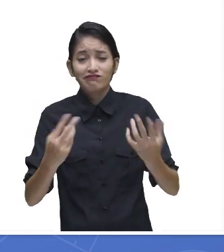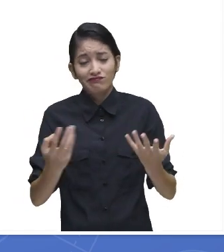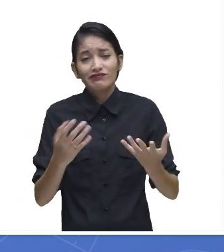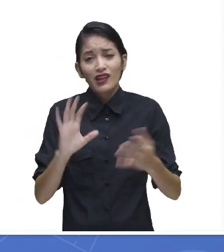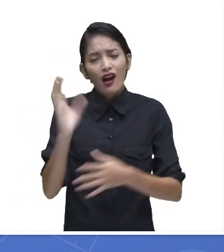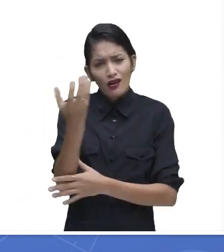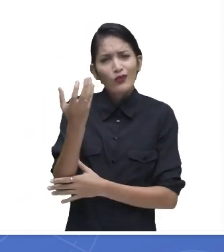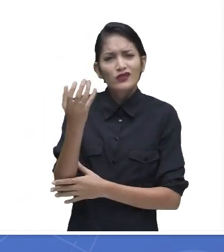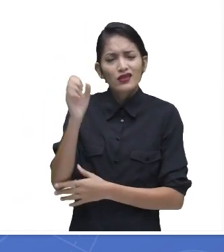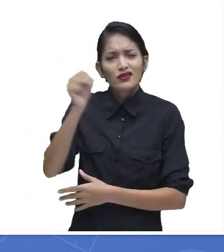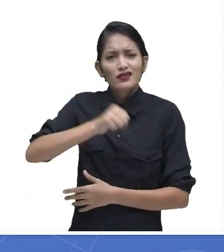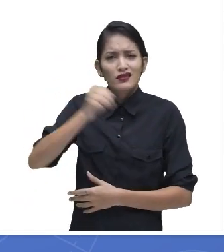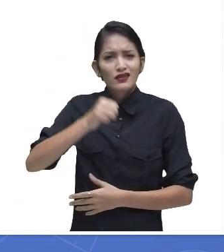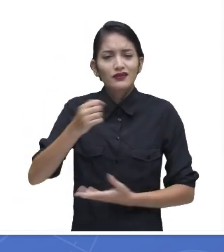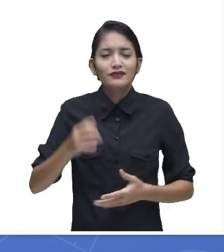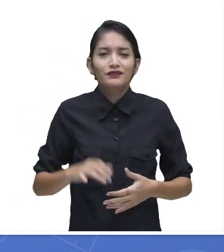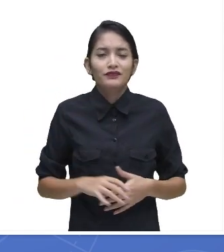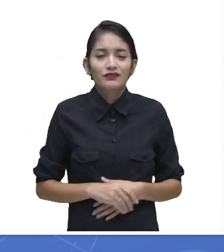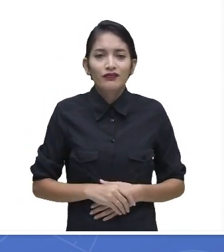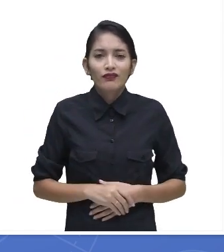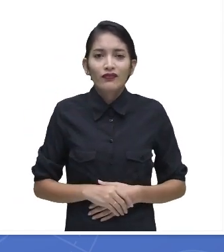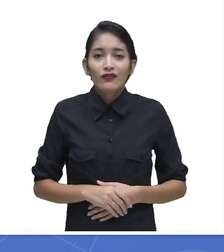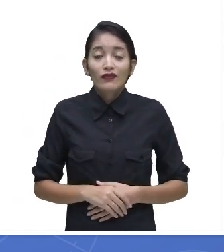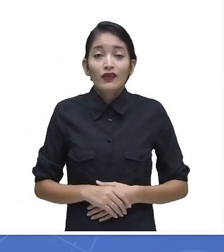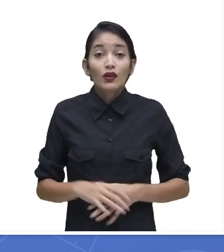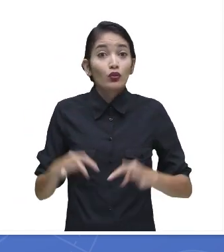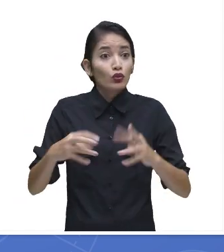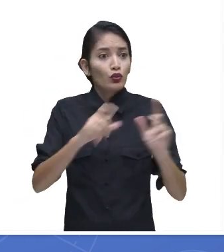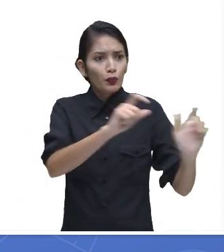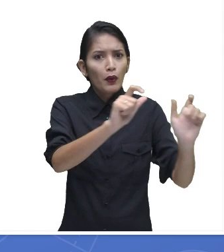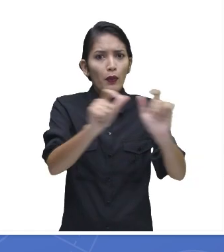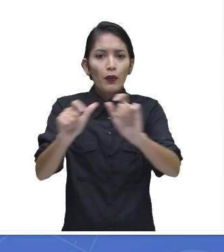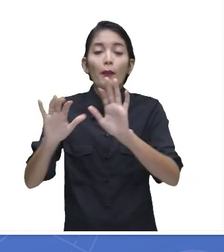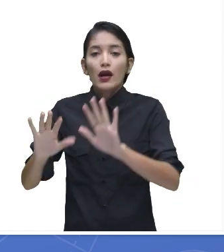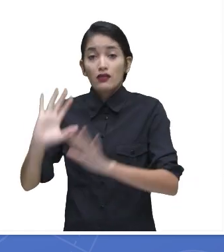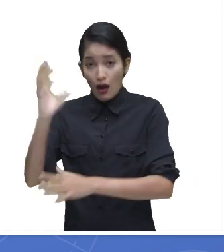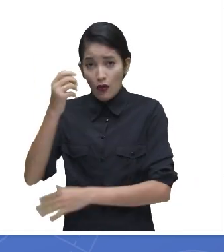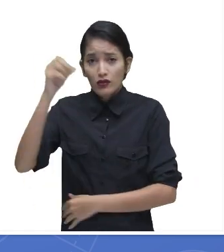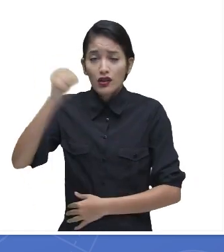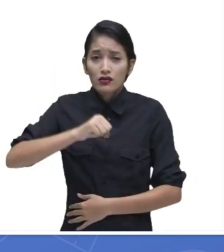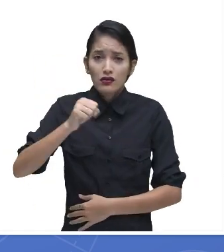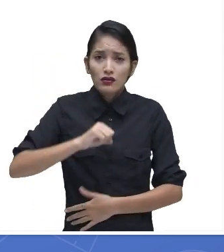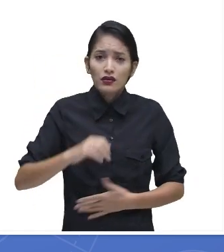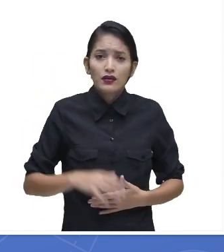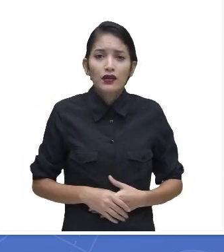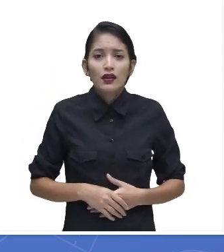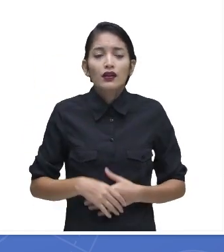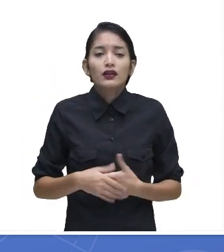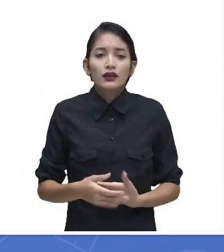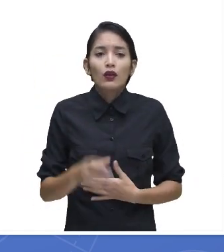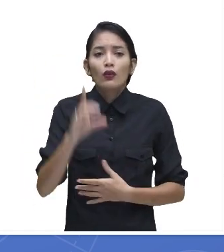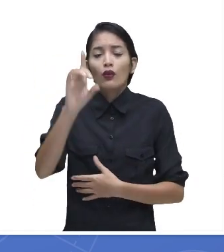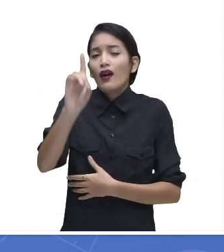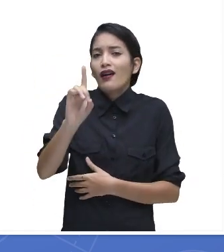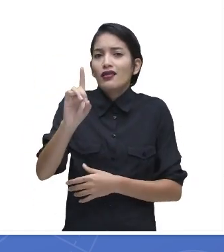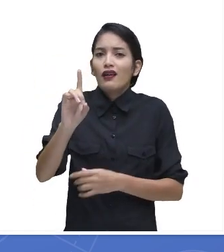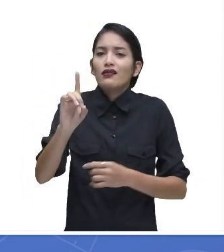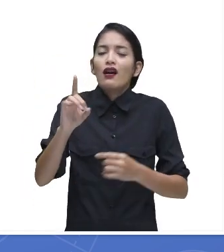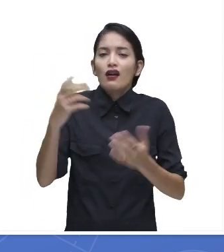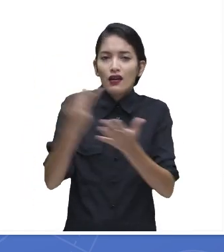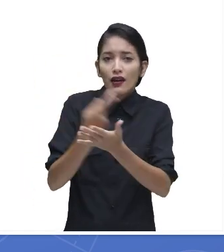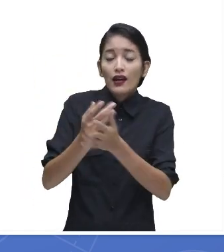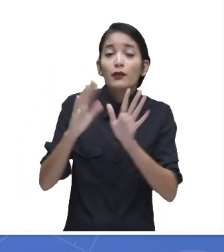não apesar de não ser toda a população, mas existe, né? A letra D, então, está incorreta. A alternativa correta aí, a